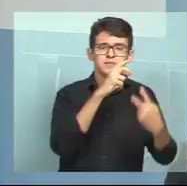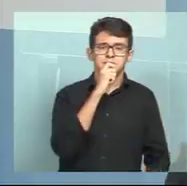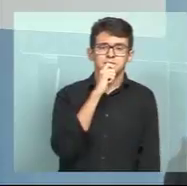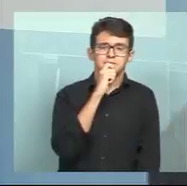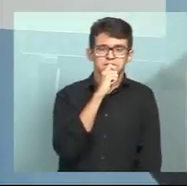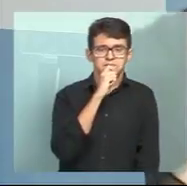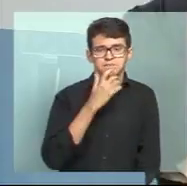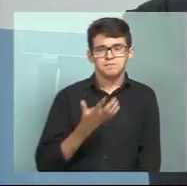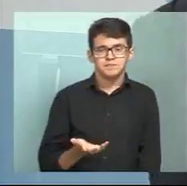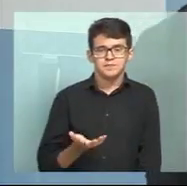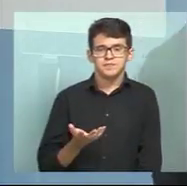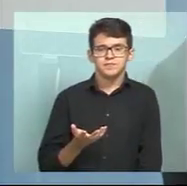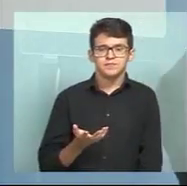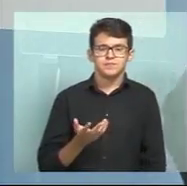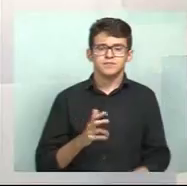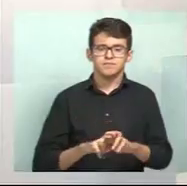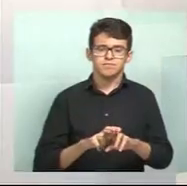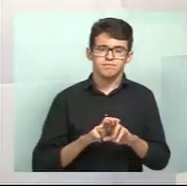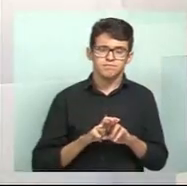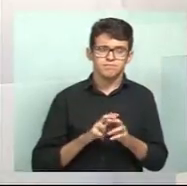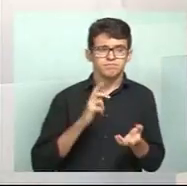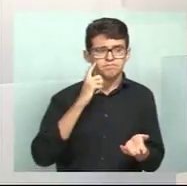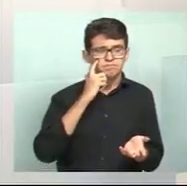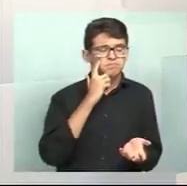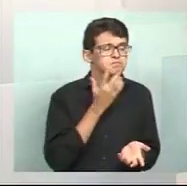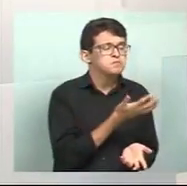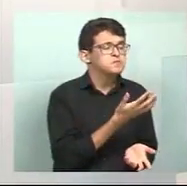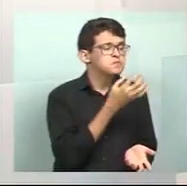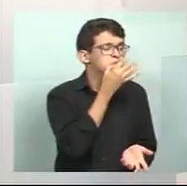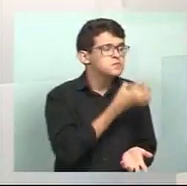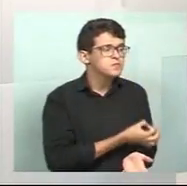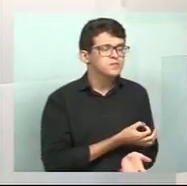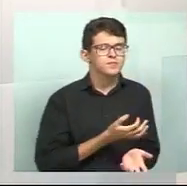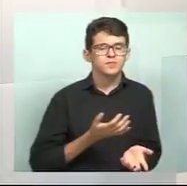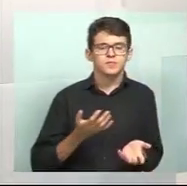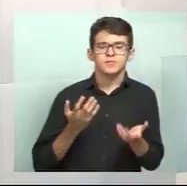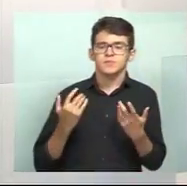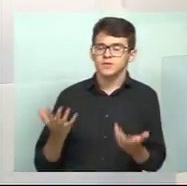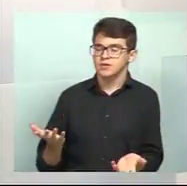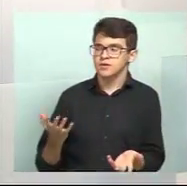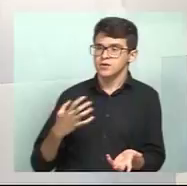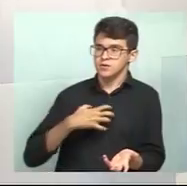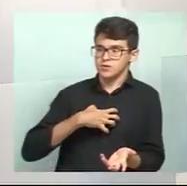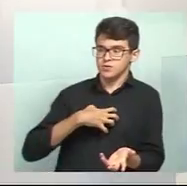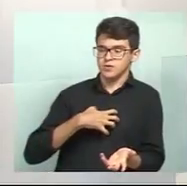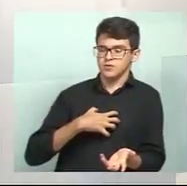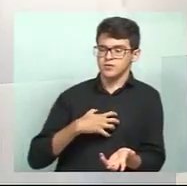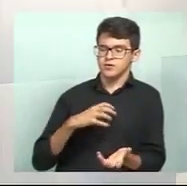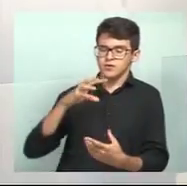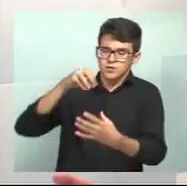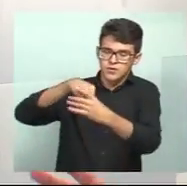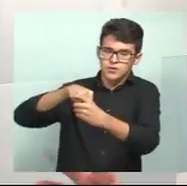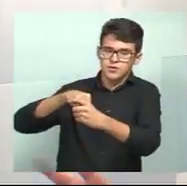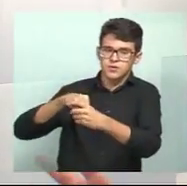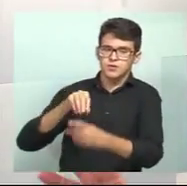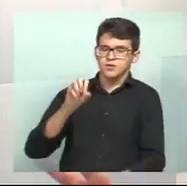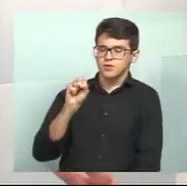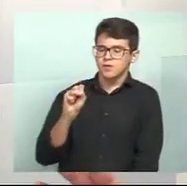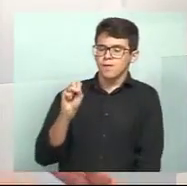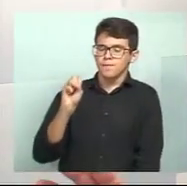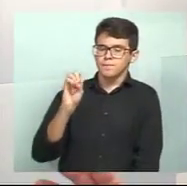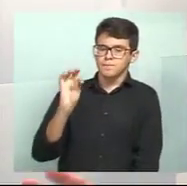o quê? Eu acredito que literalmente os membros do Supremo vão ter que ter muita